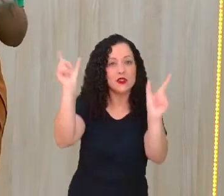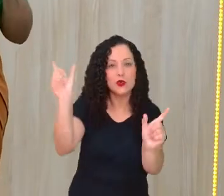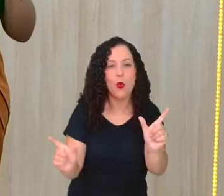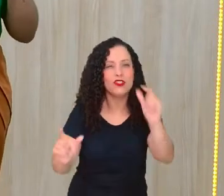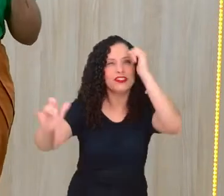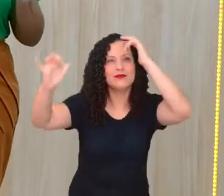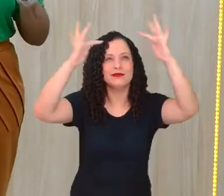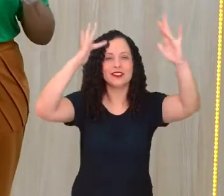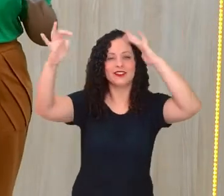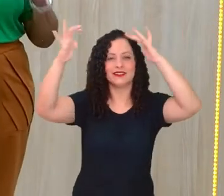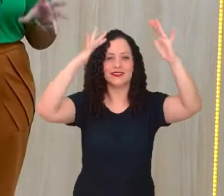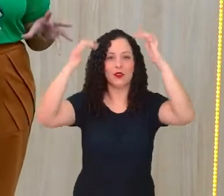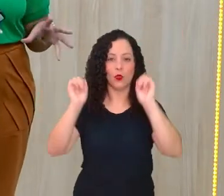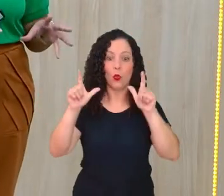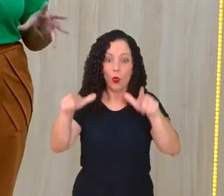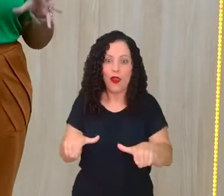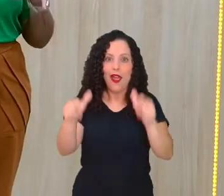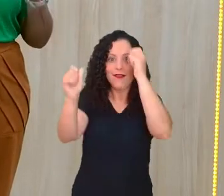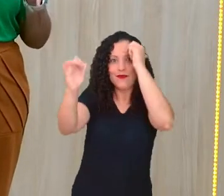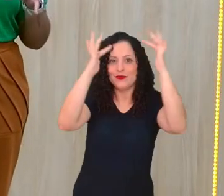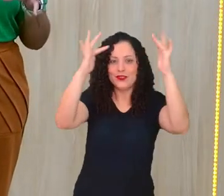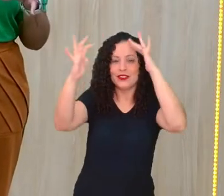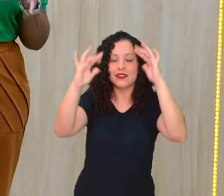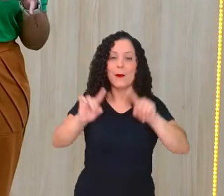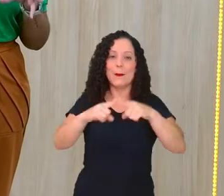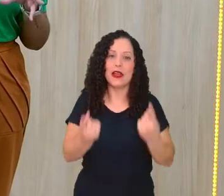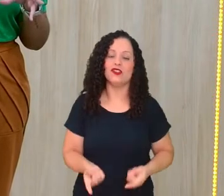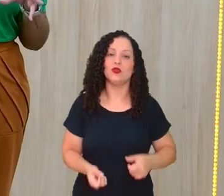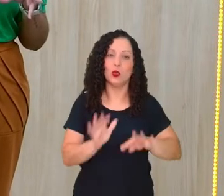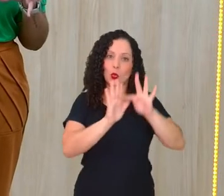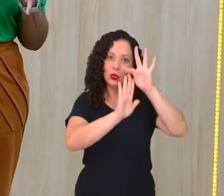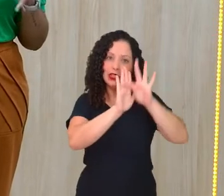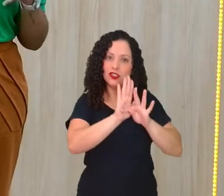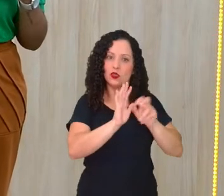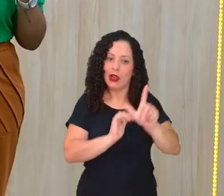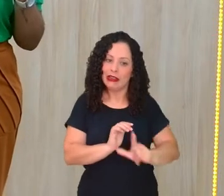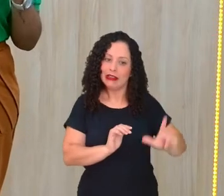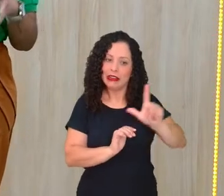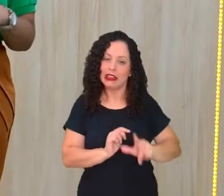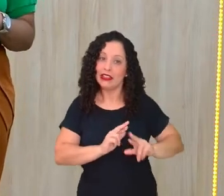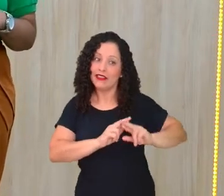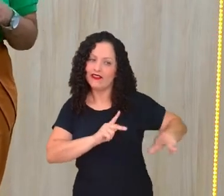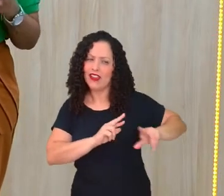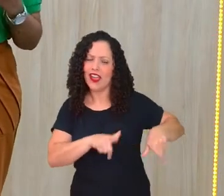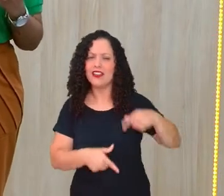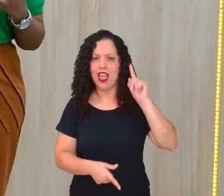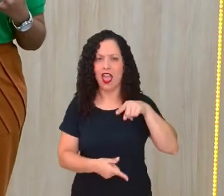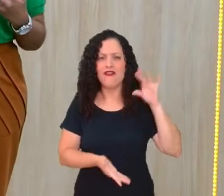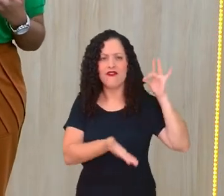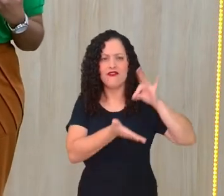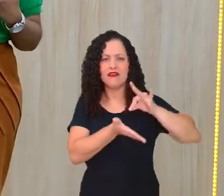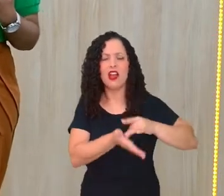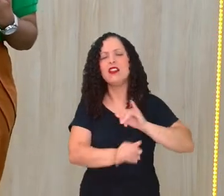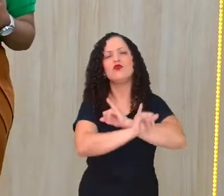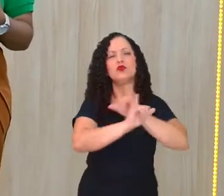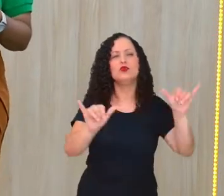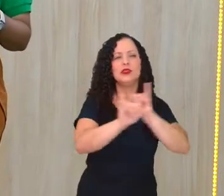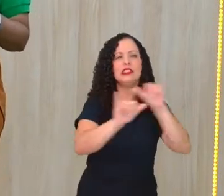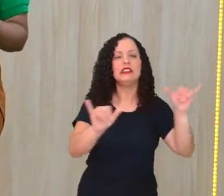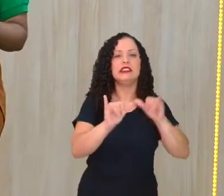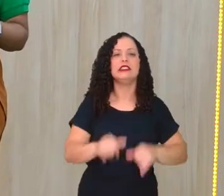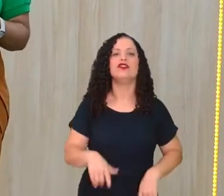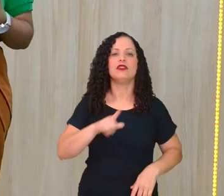inventados. E o texto não literário é aquele que vai lidar muito mais com o nosso dia a dia, então notícias,